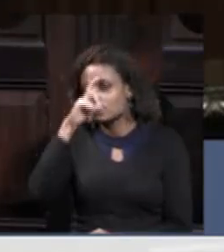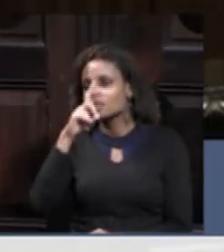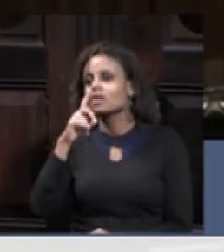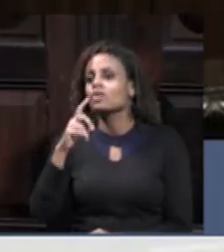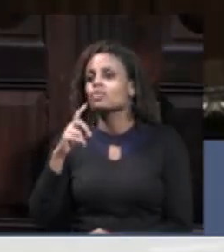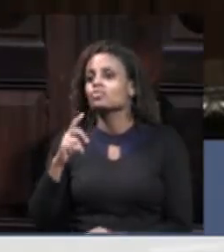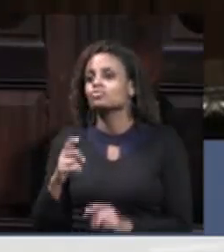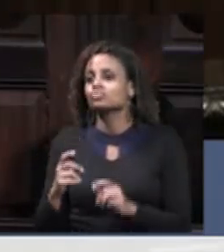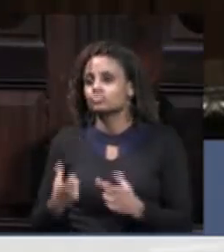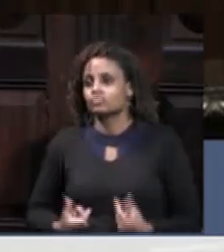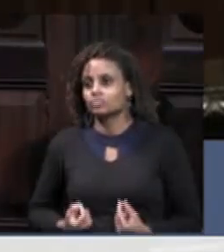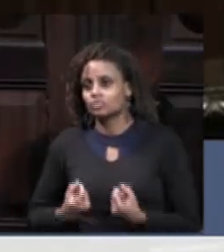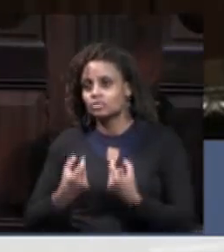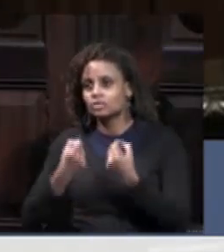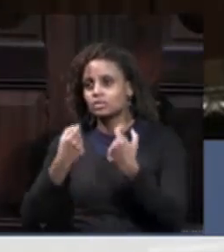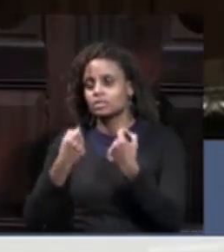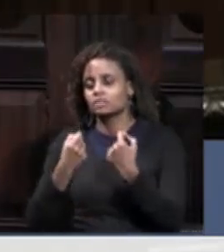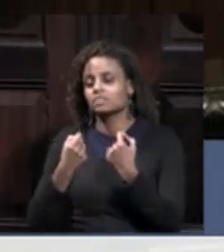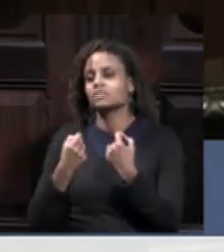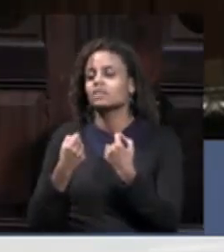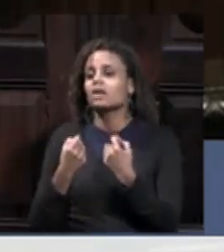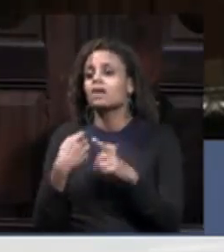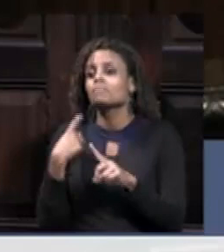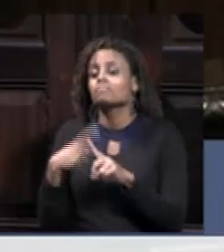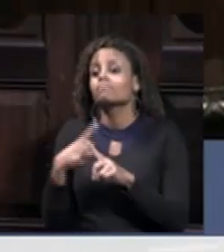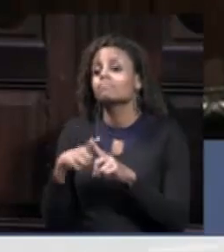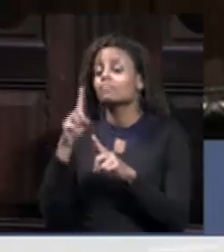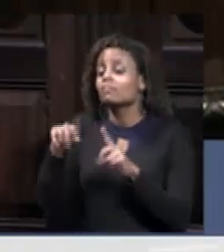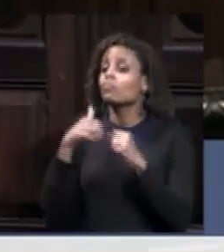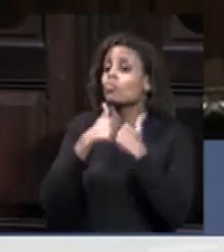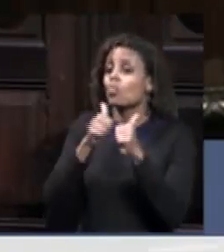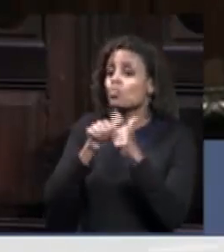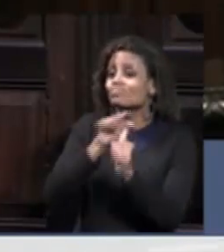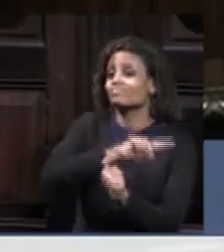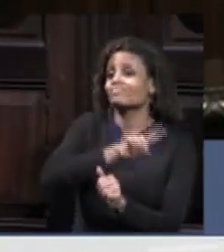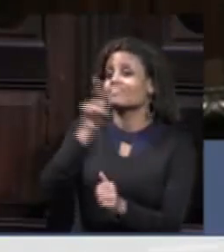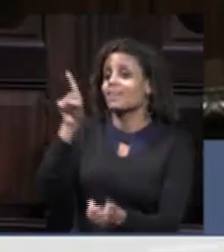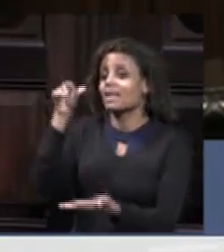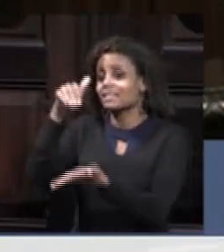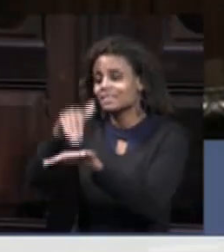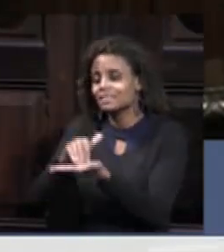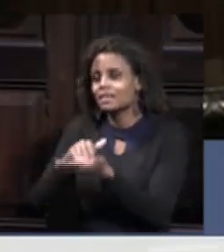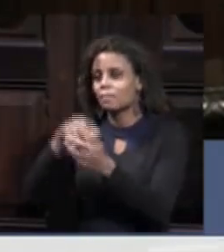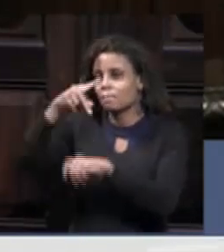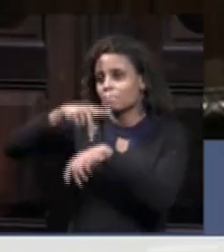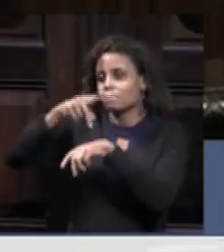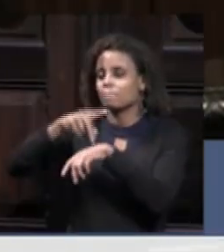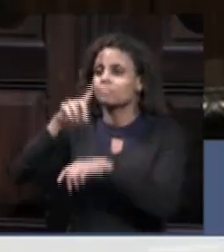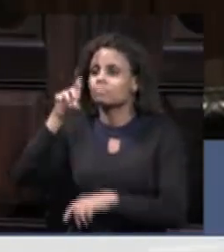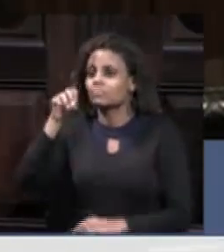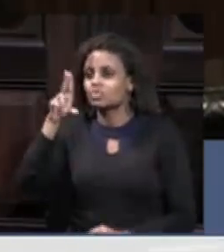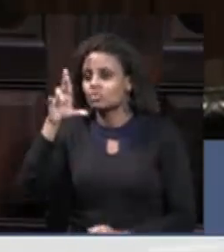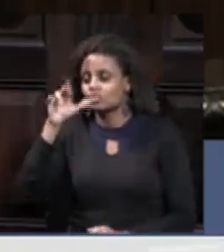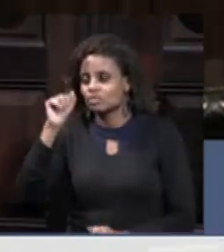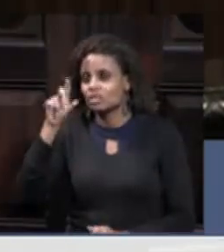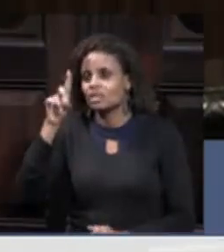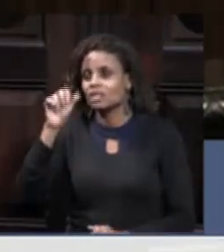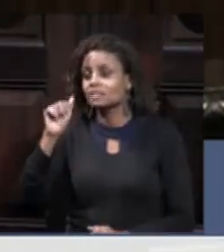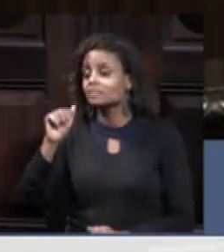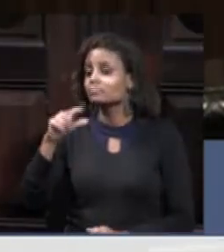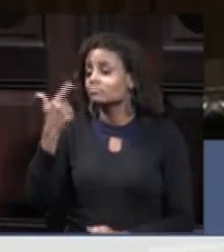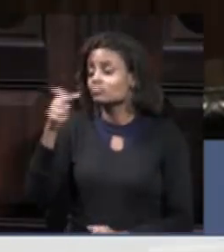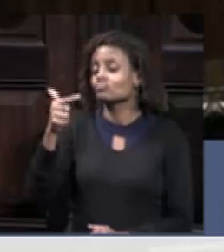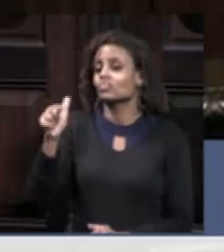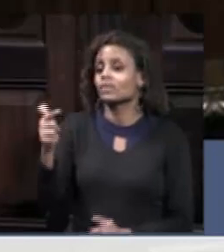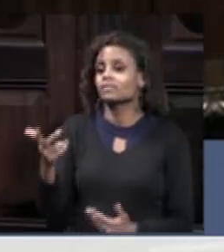Varela, porque esta linha, que vai até Pedra Dourada, partindo de Muriaé e passando por Porciúncula, não